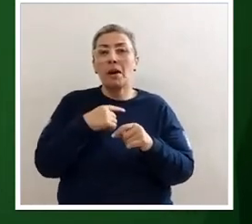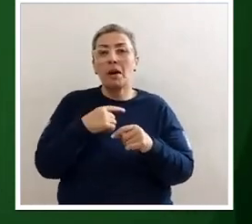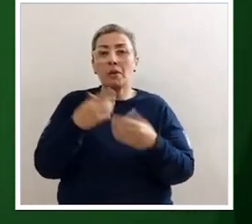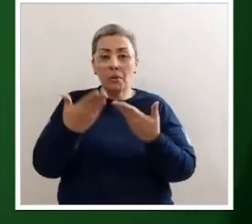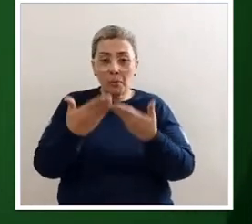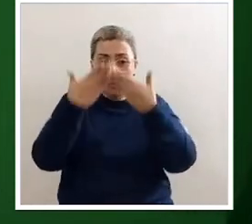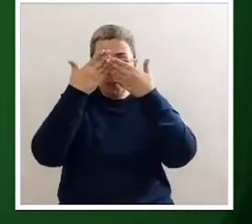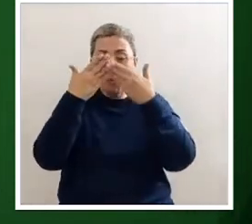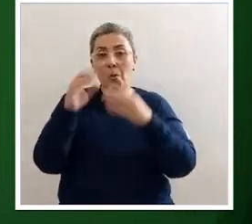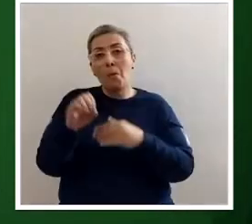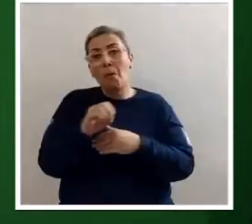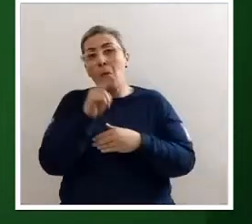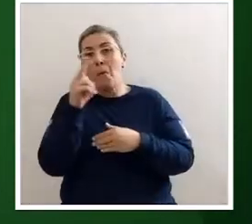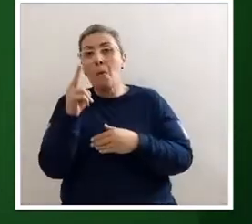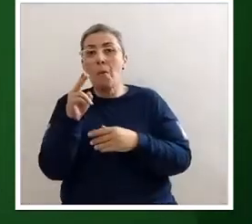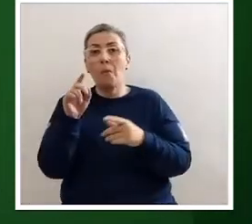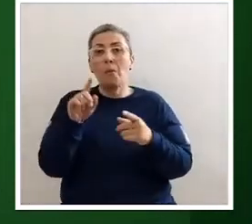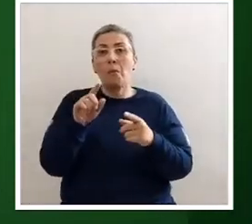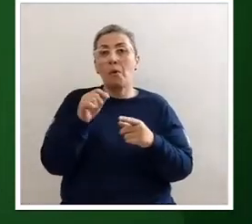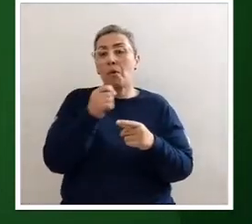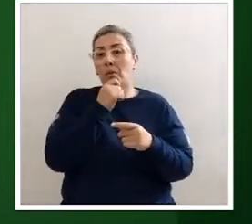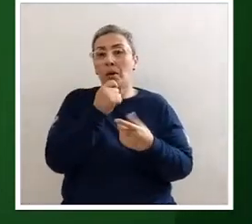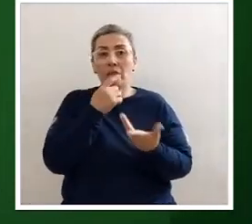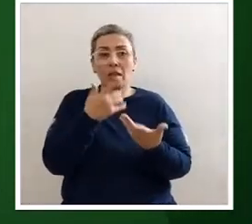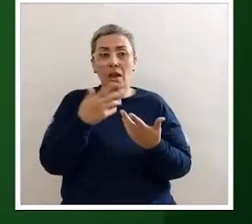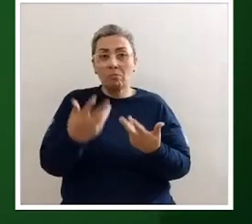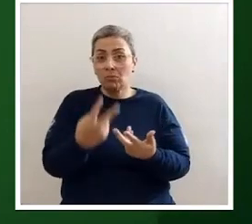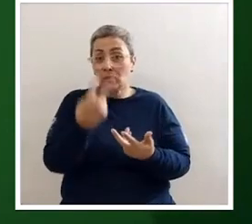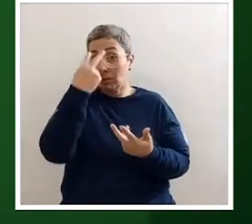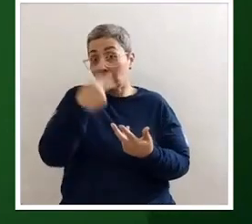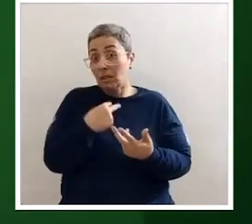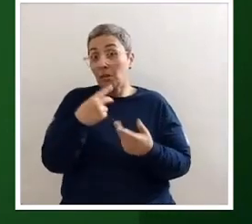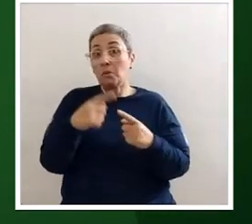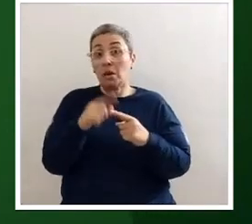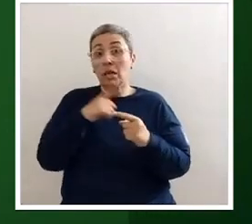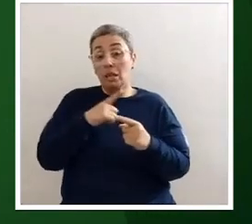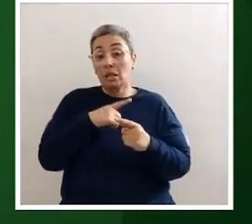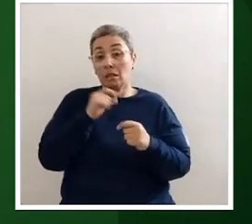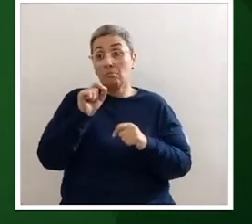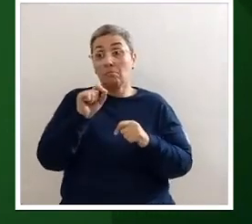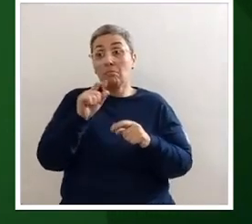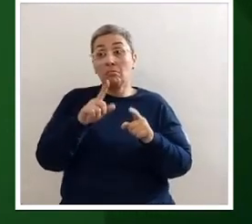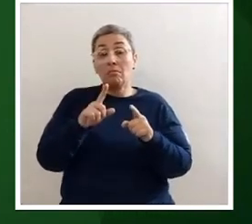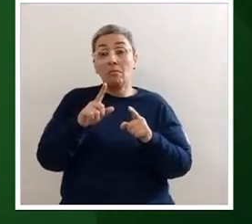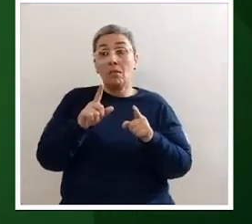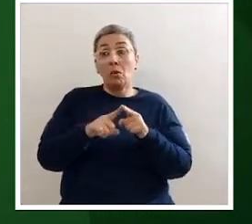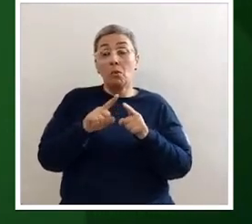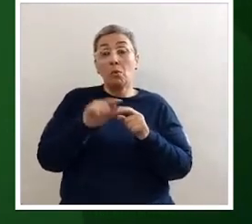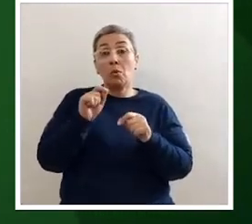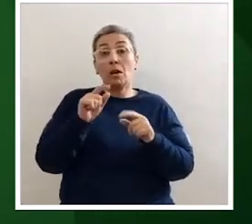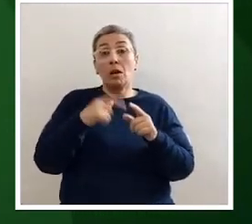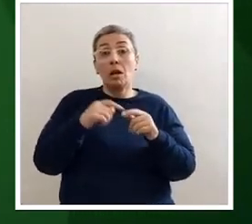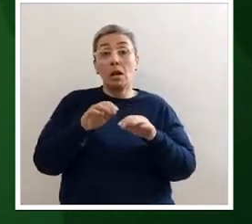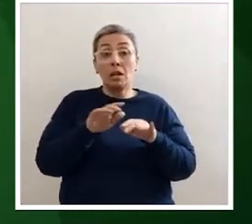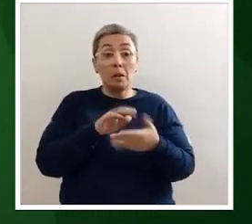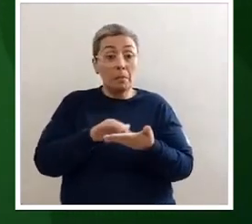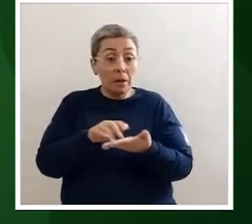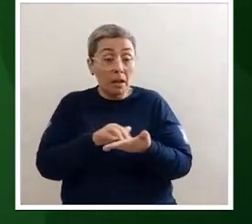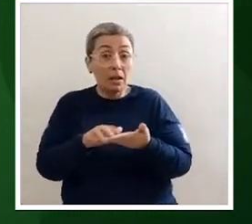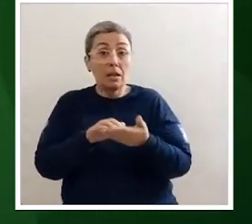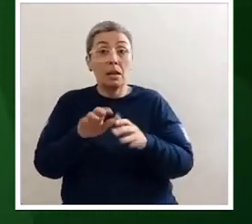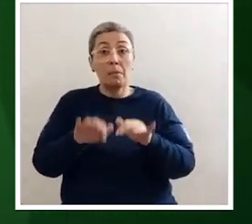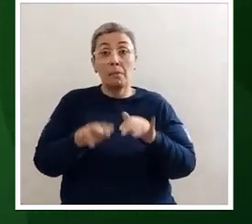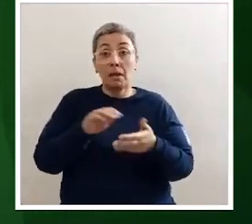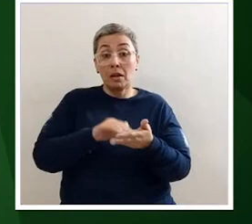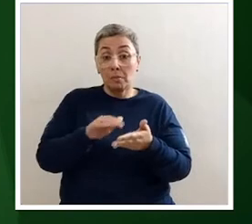visão que não condições de enxergar nós já temos aí né A questão da máquina Braille para